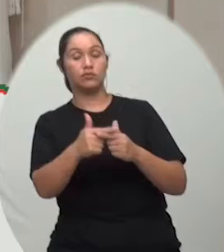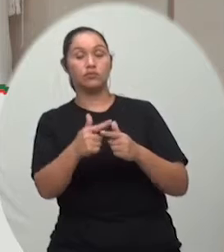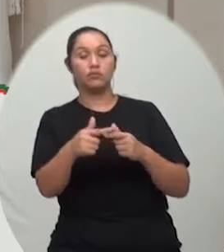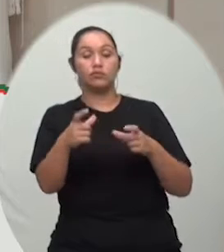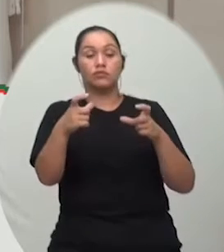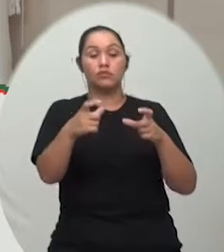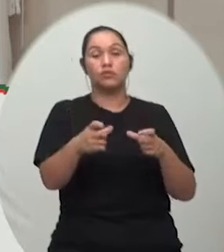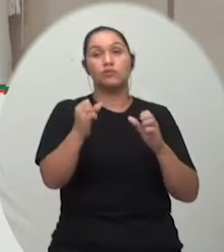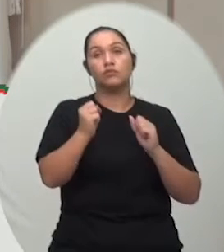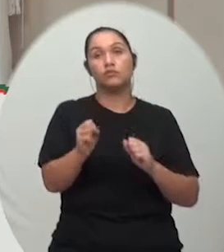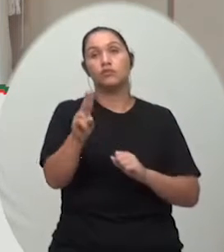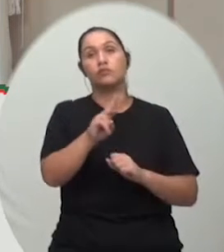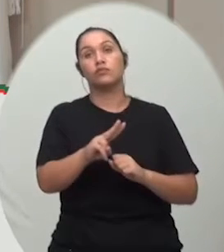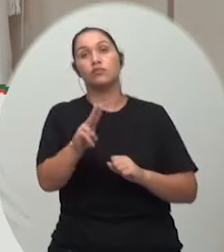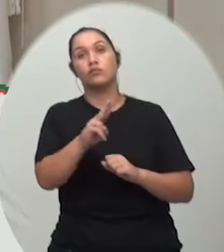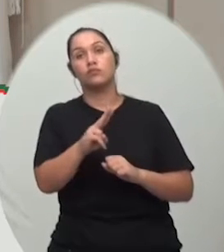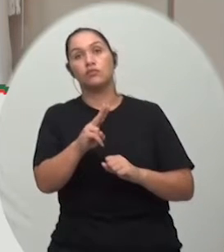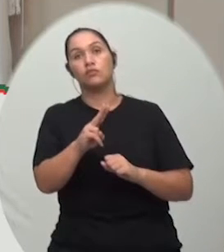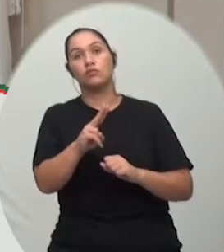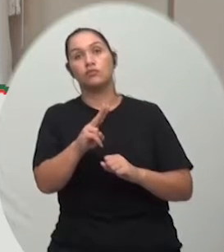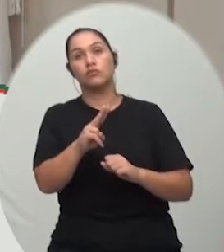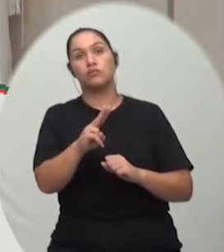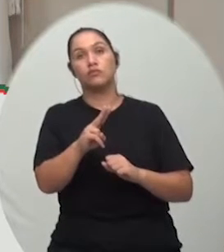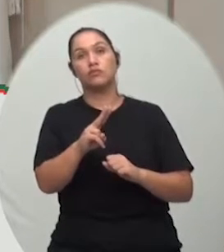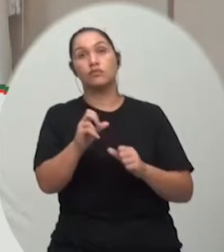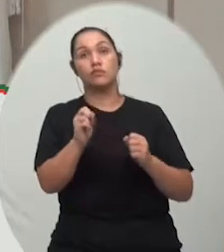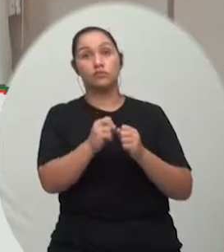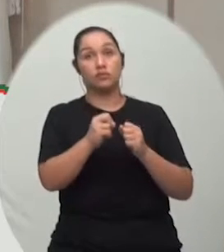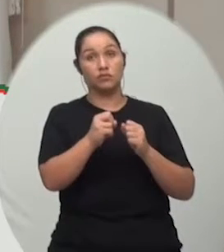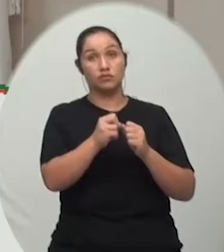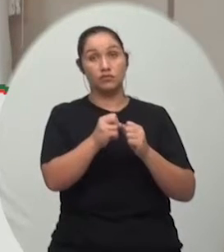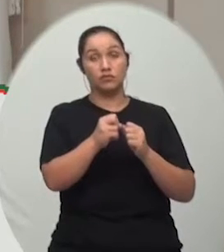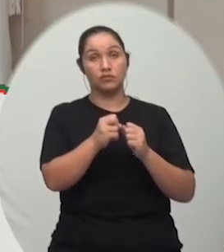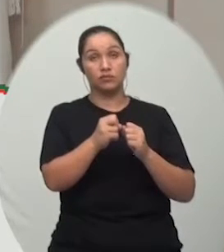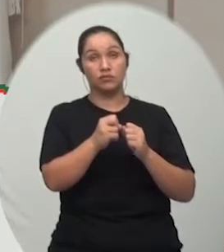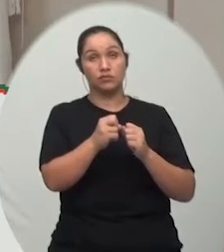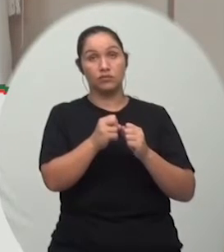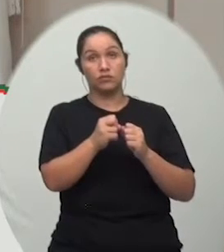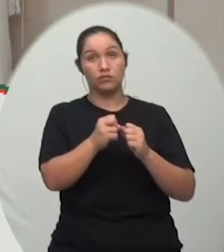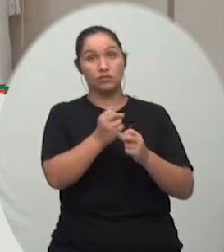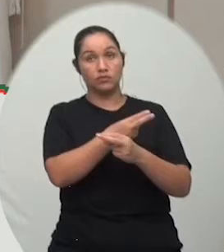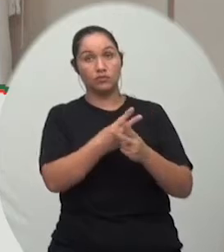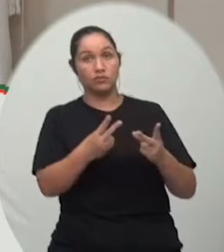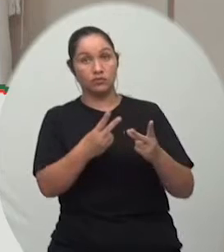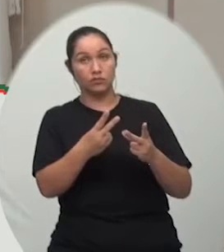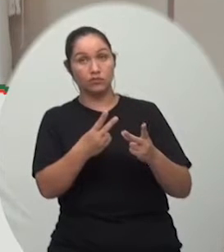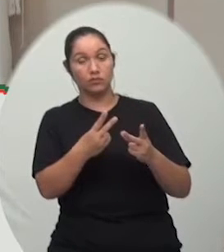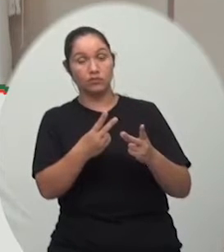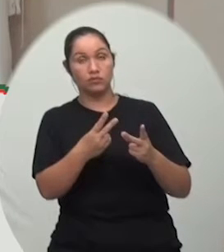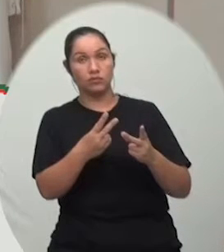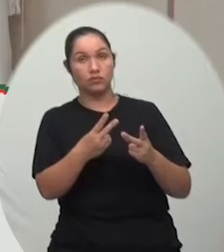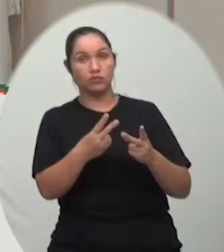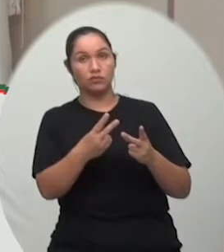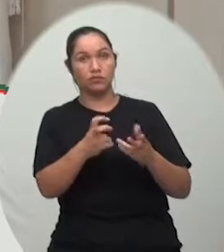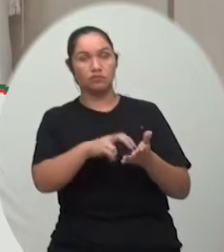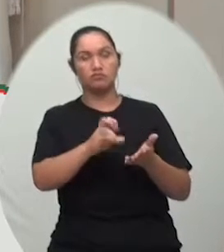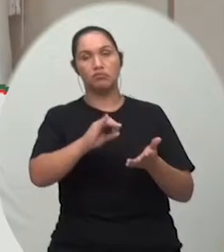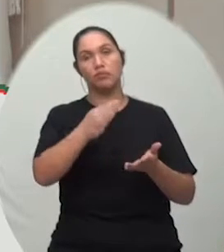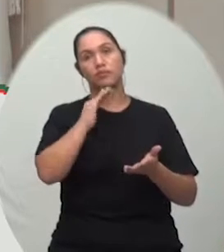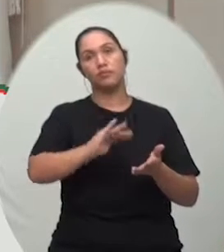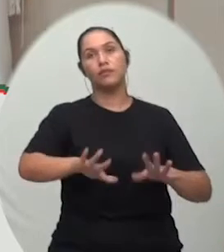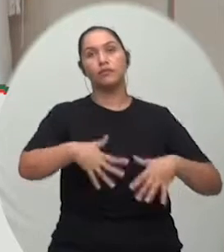local para fazer atividades em contraturnos. Então veja que essa concessão, ela traz